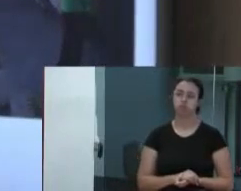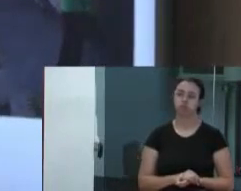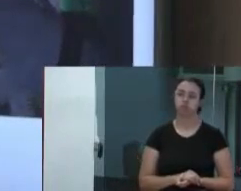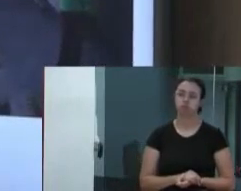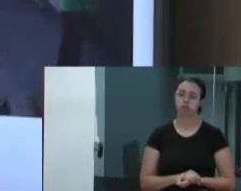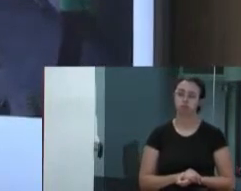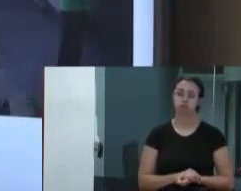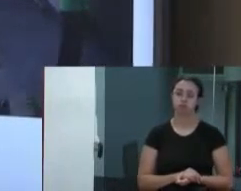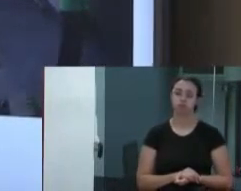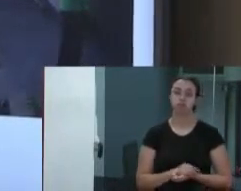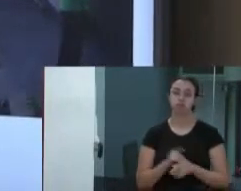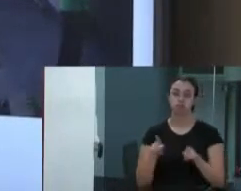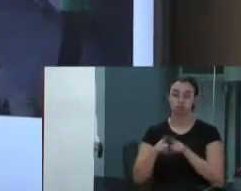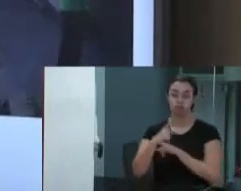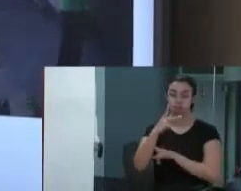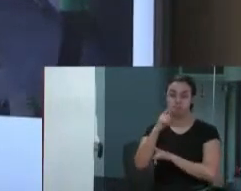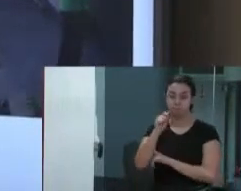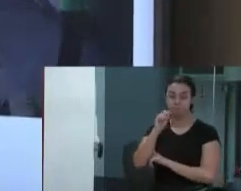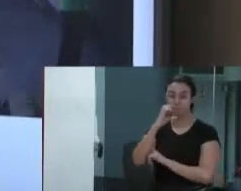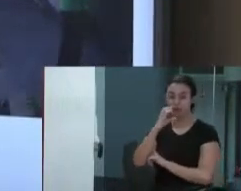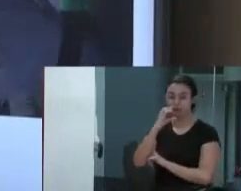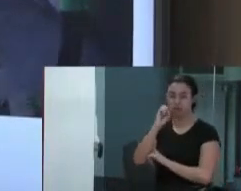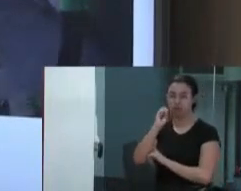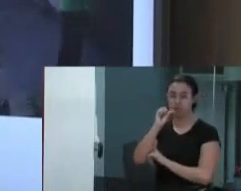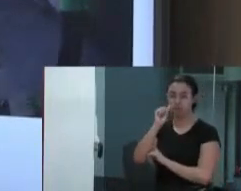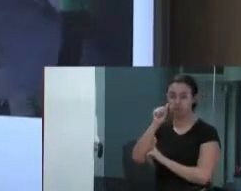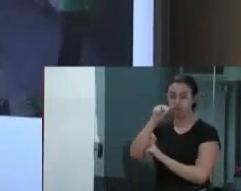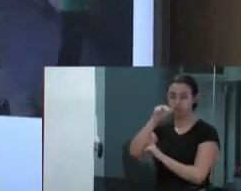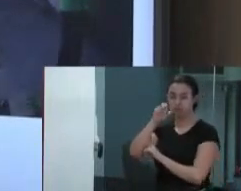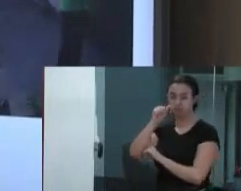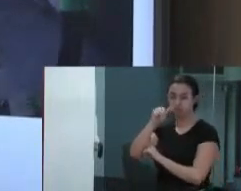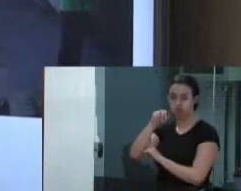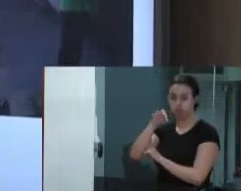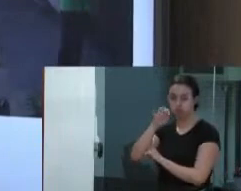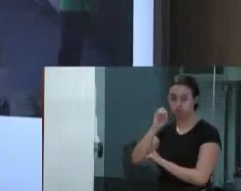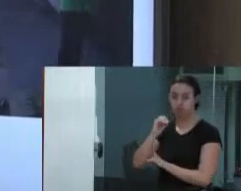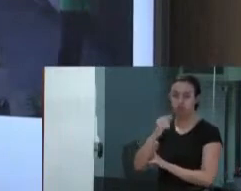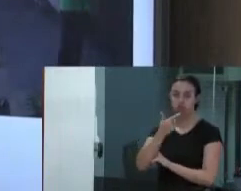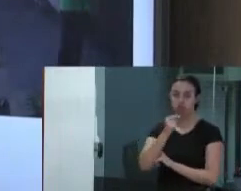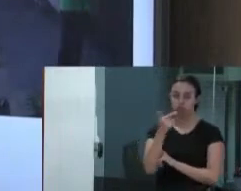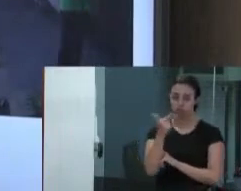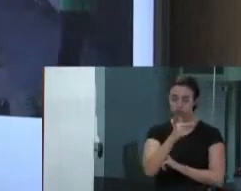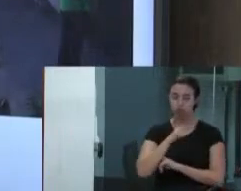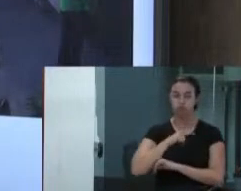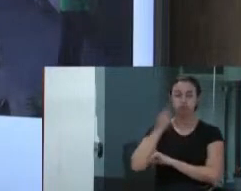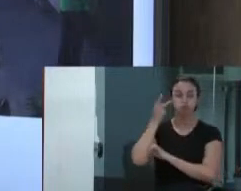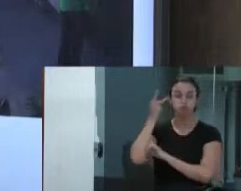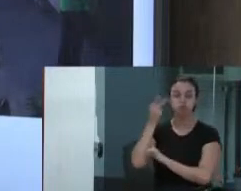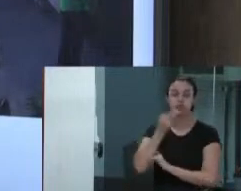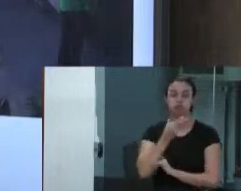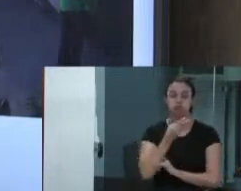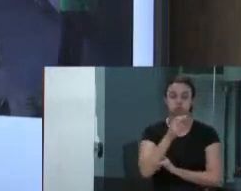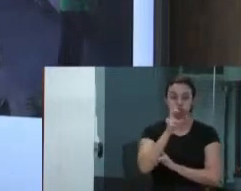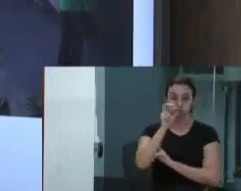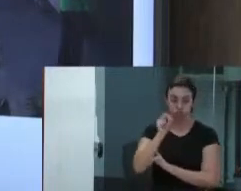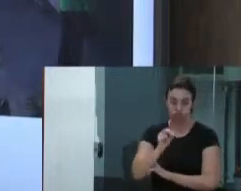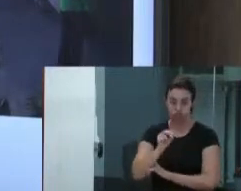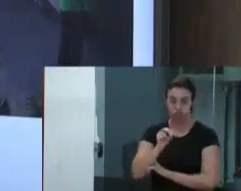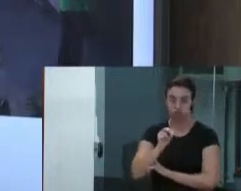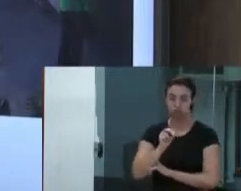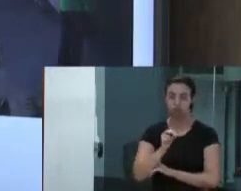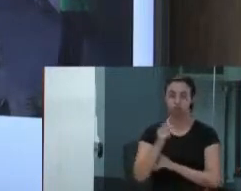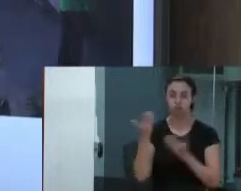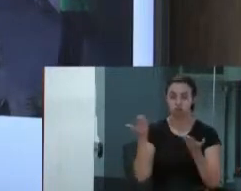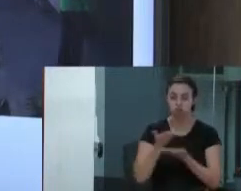A gente tem aí o PAC Saneamento, né, em 2022 foram feitas 358 visitas, nesse primeiro semestre a